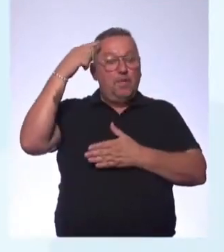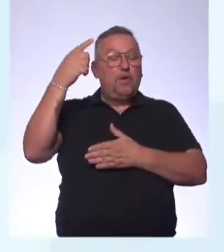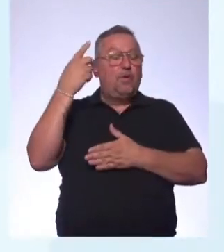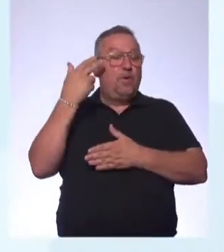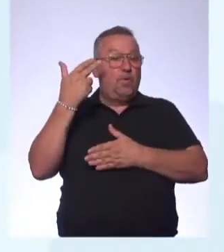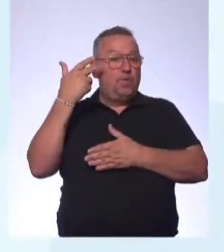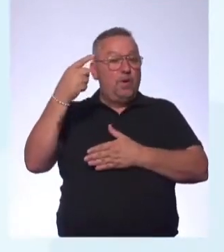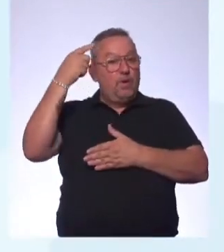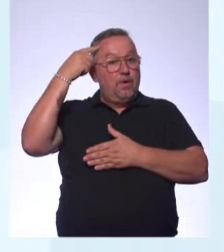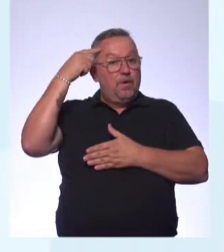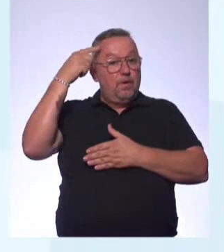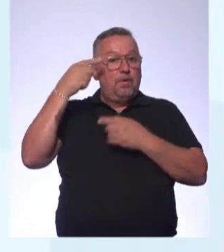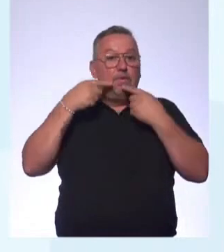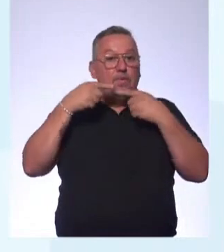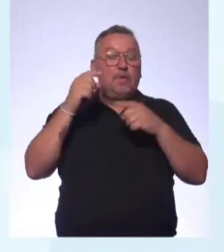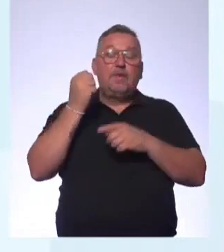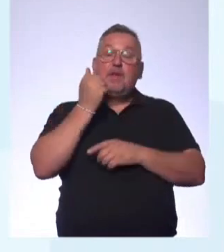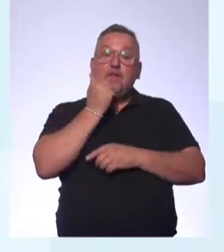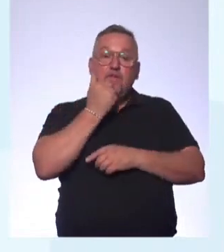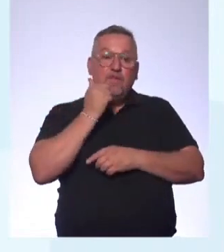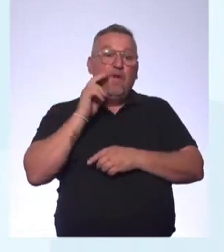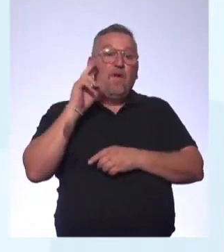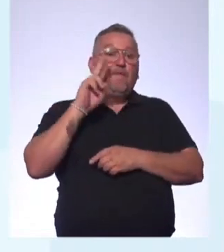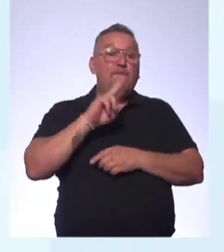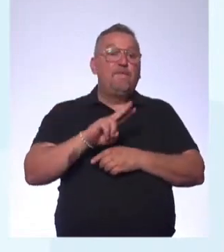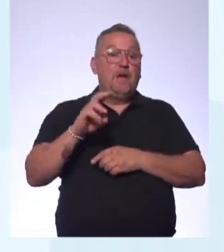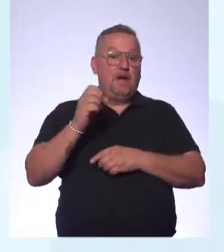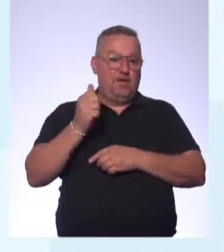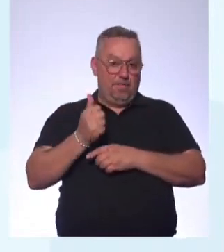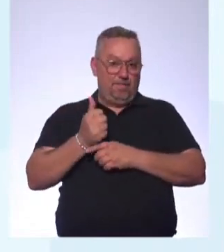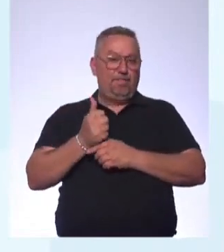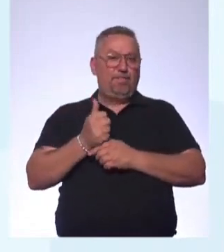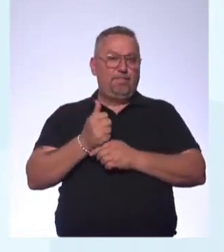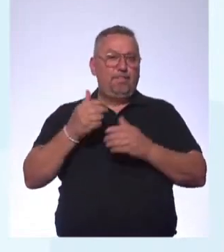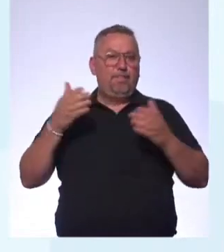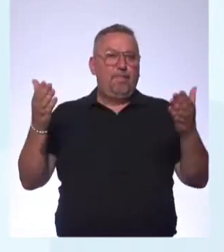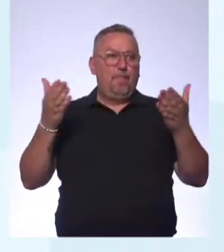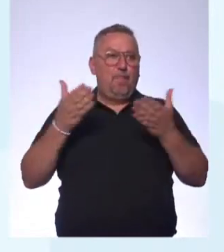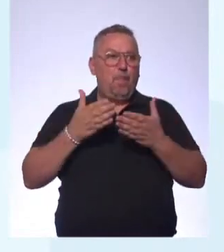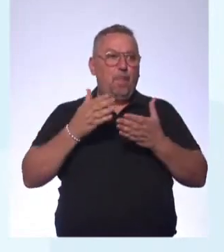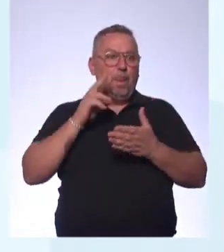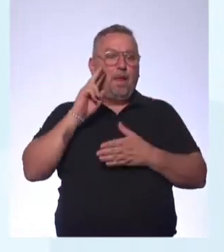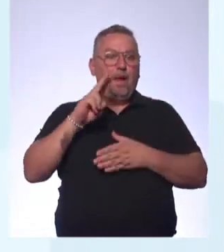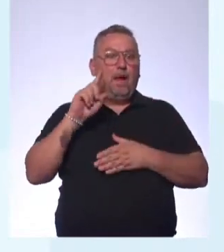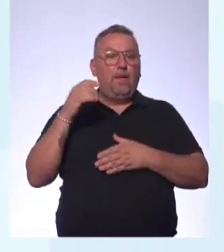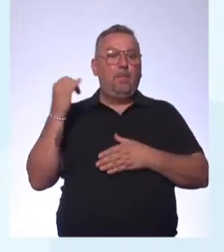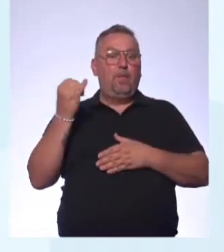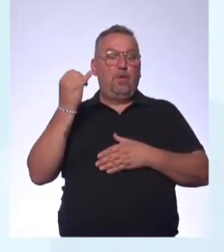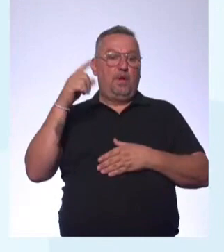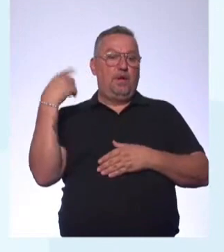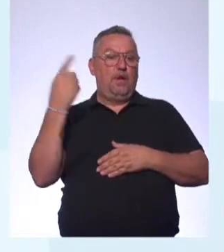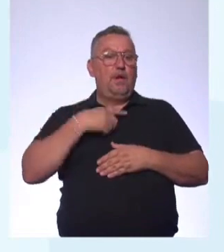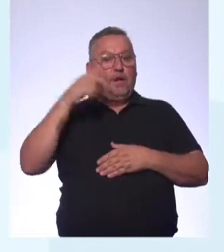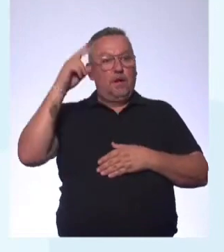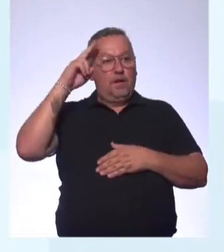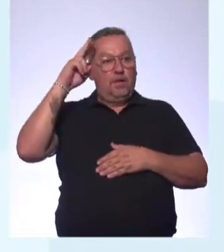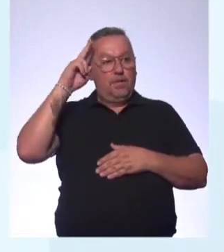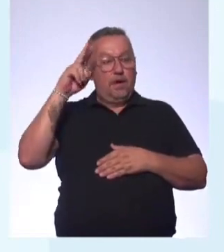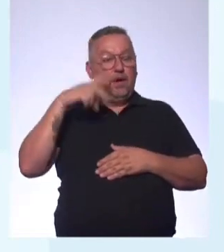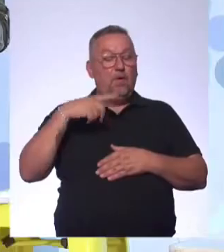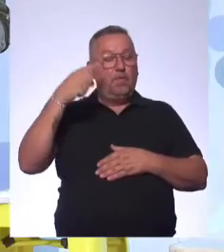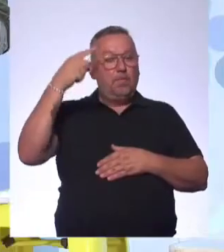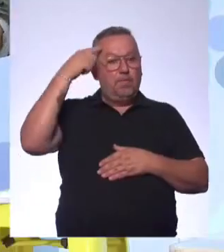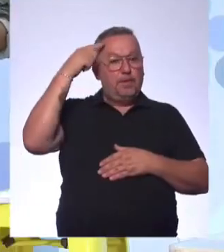conhecimento científico. Vejam bem, já agora é importante a gente lembrar que tanto o senso